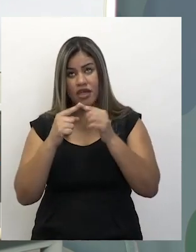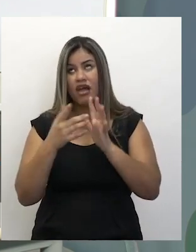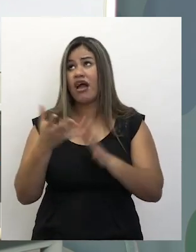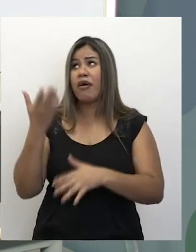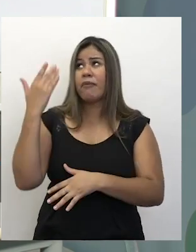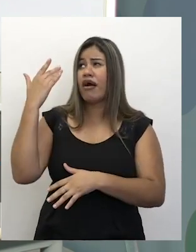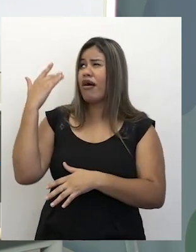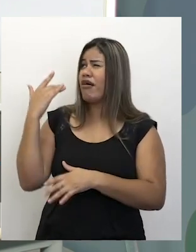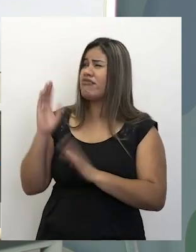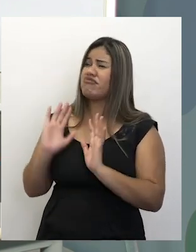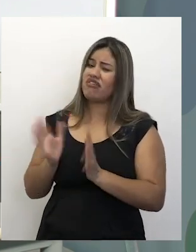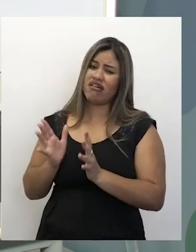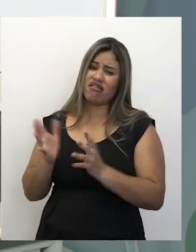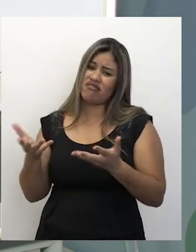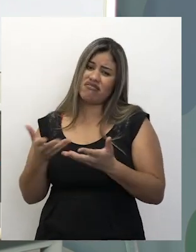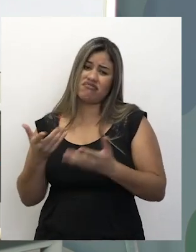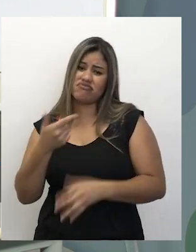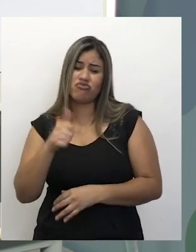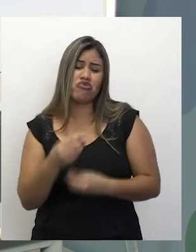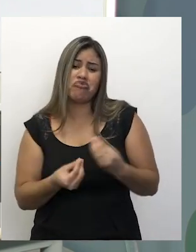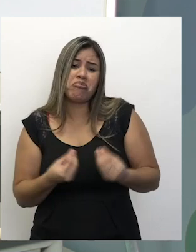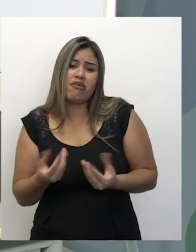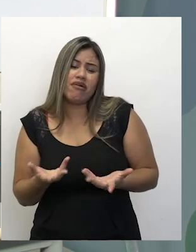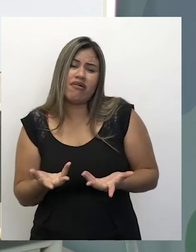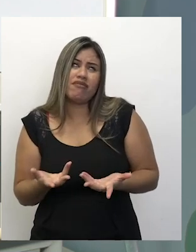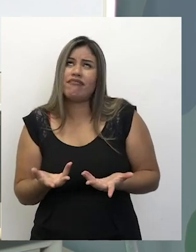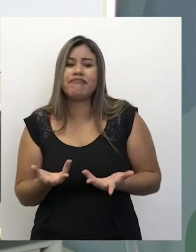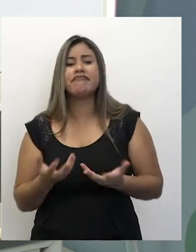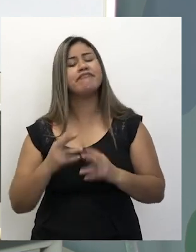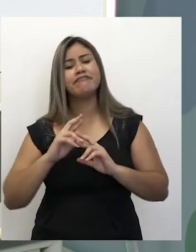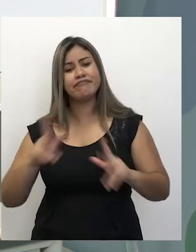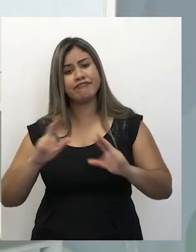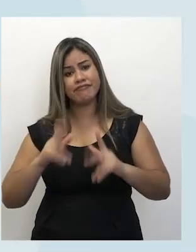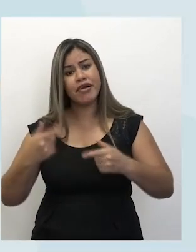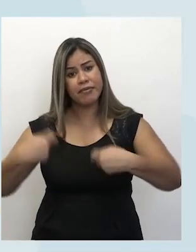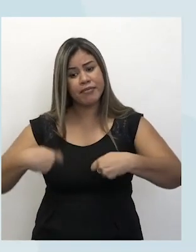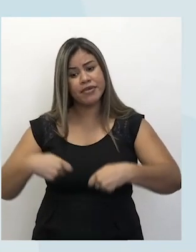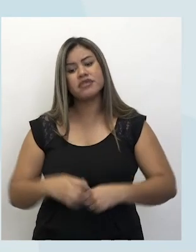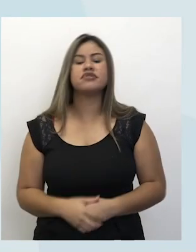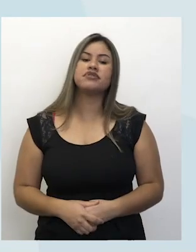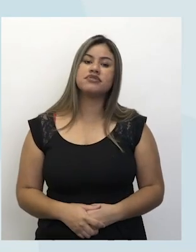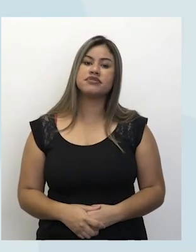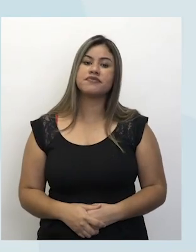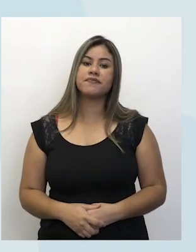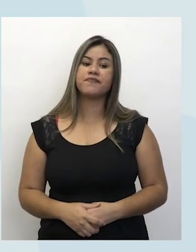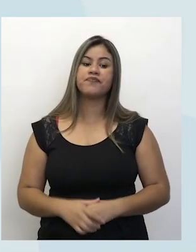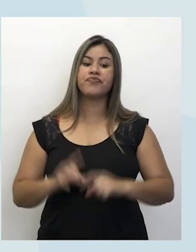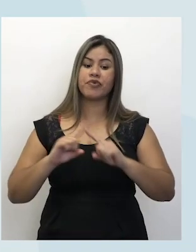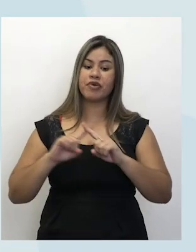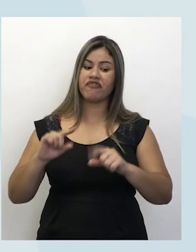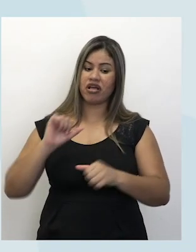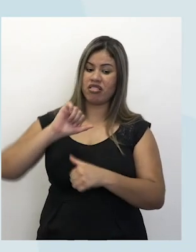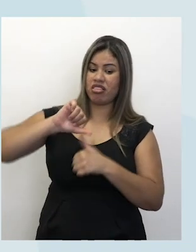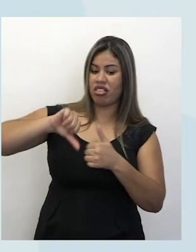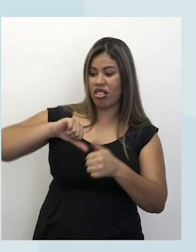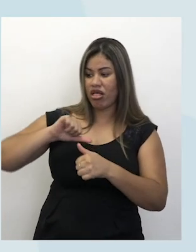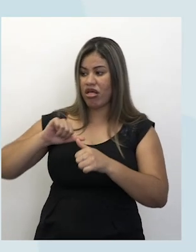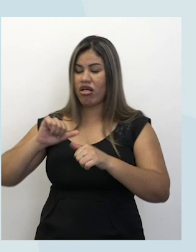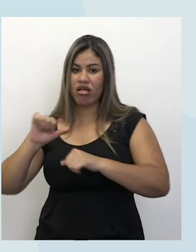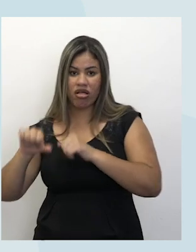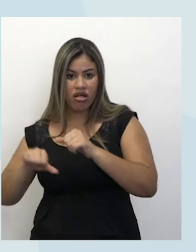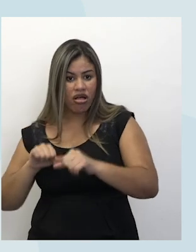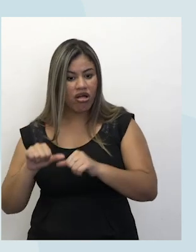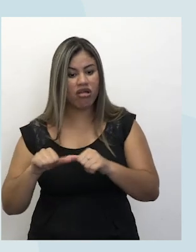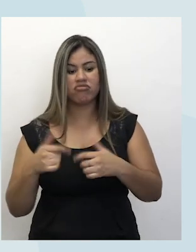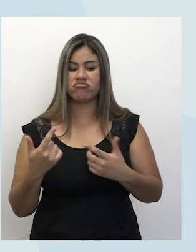já passaram todas né é o que fica subentendido E ele fala olha na tela que não temo contrastes nem mudanças andando em